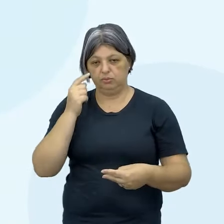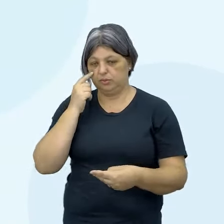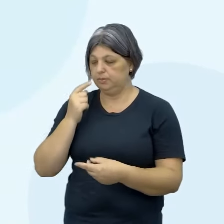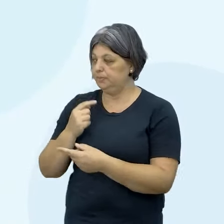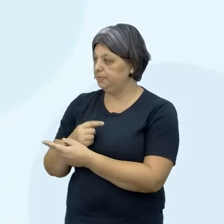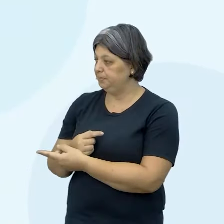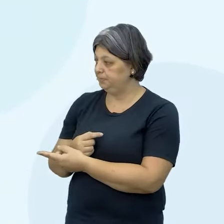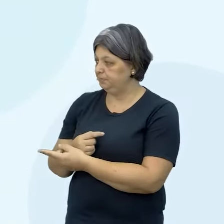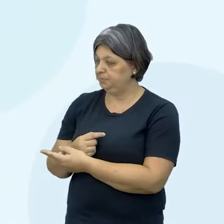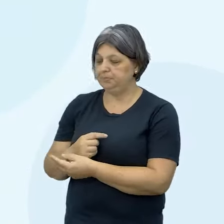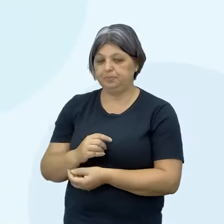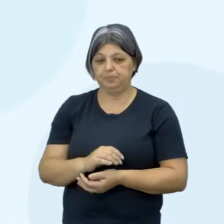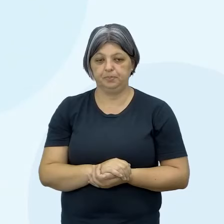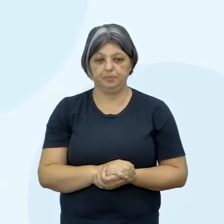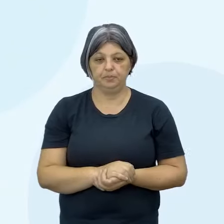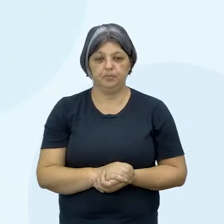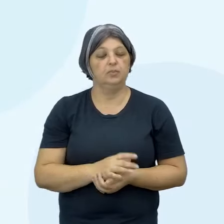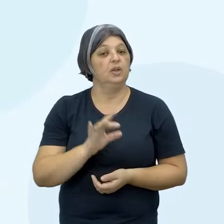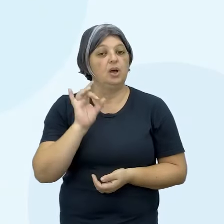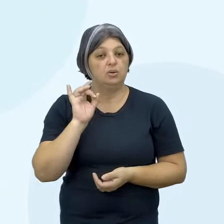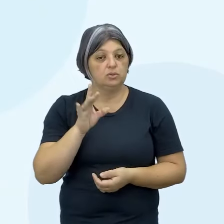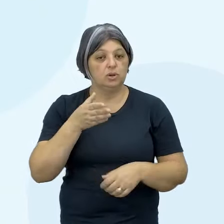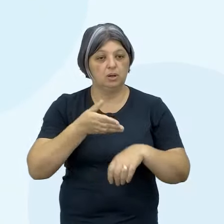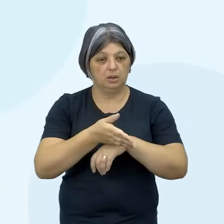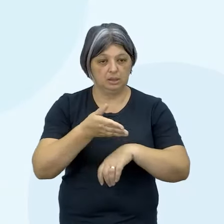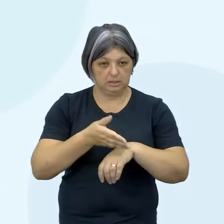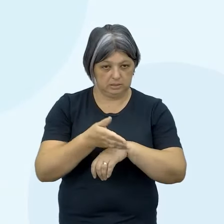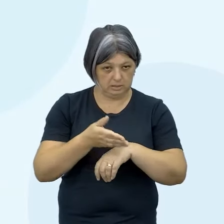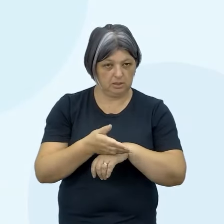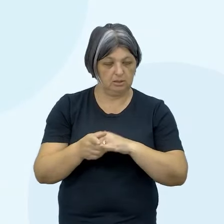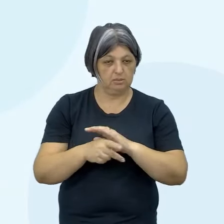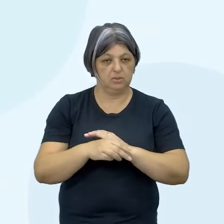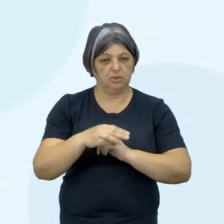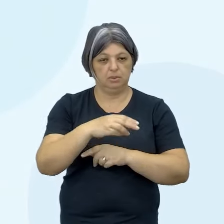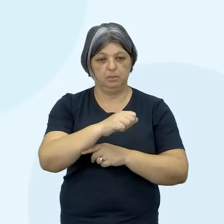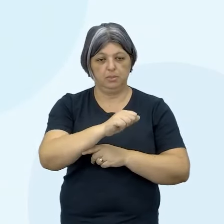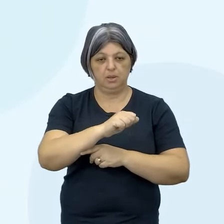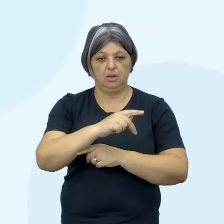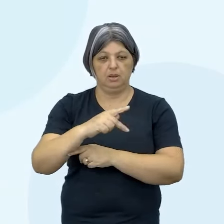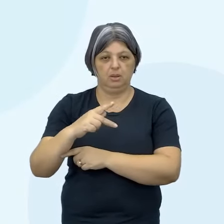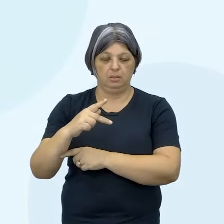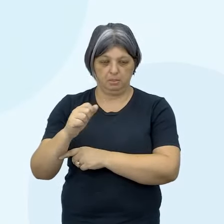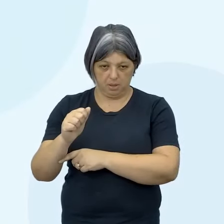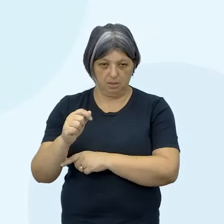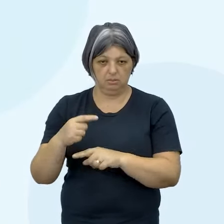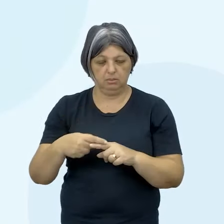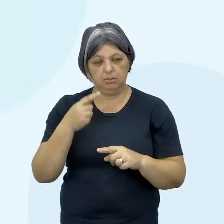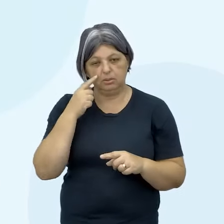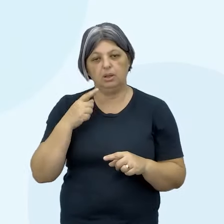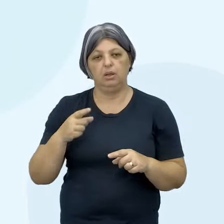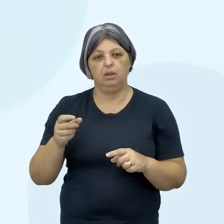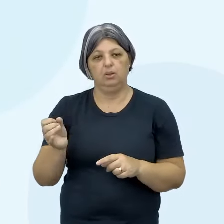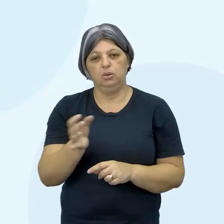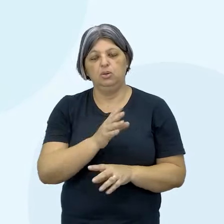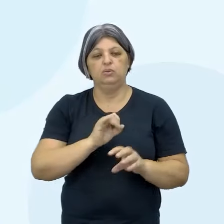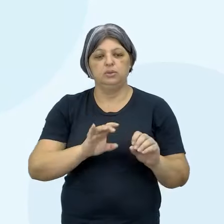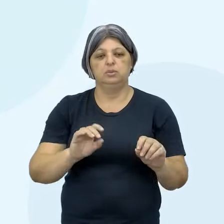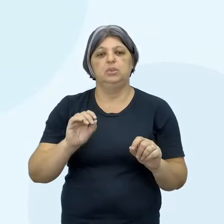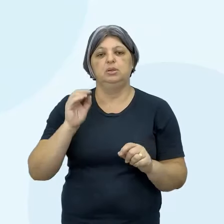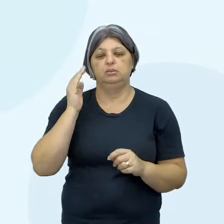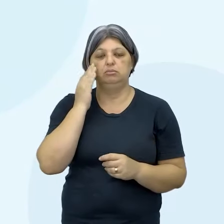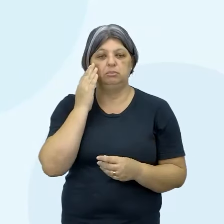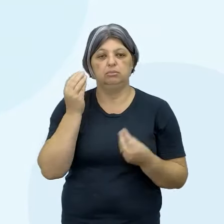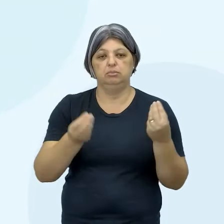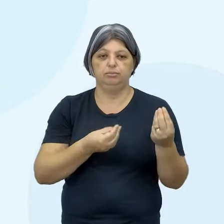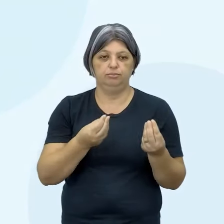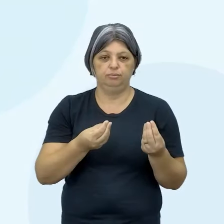Médio. Lá não só vocês vão ter acesso a esse mapa, mas vocês vão saber um pouquinho mais sobre o Novo Ensino Médio. Quem pegou